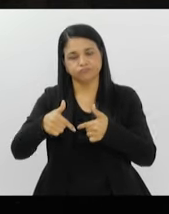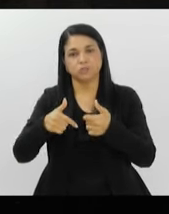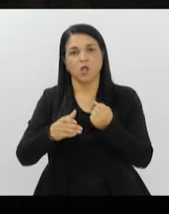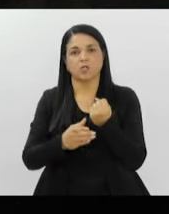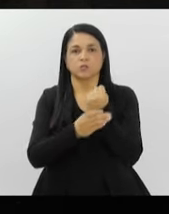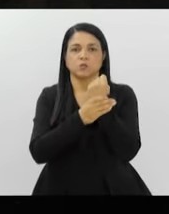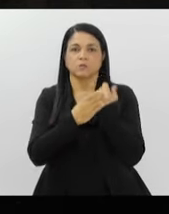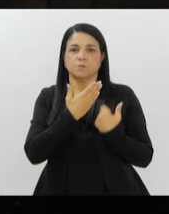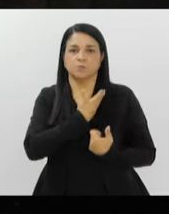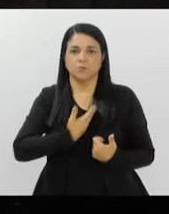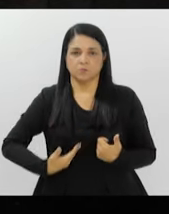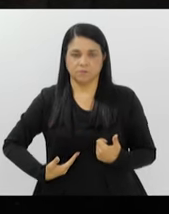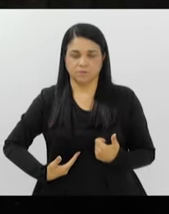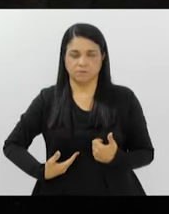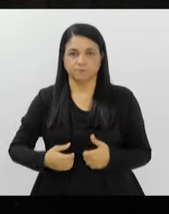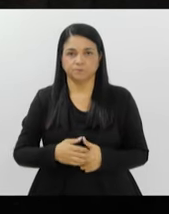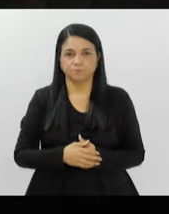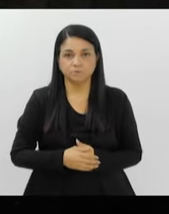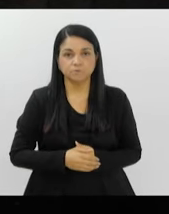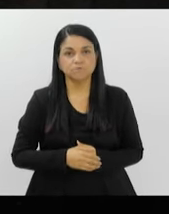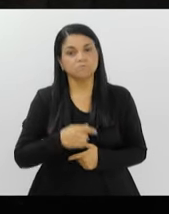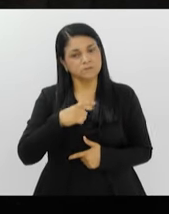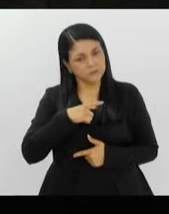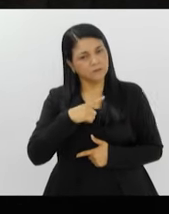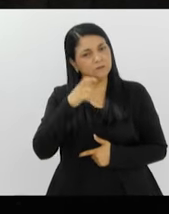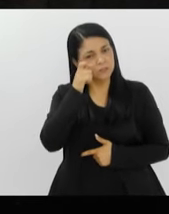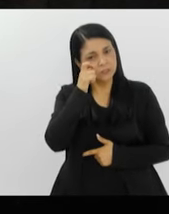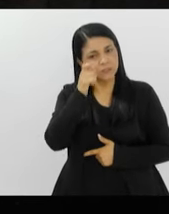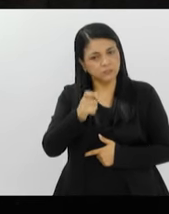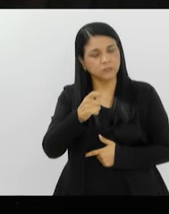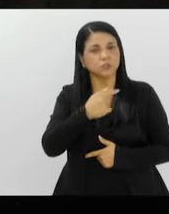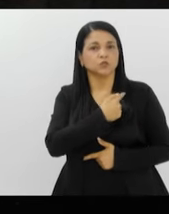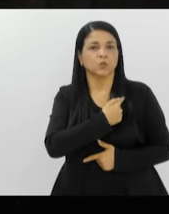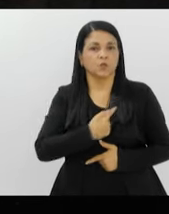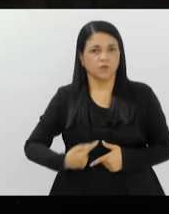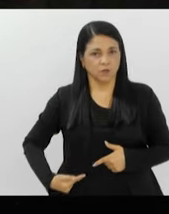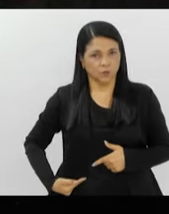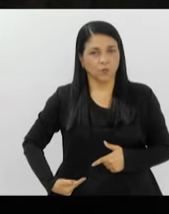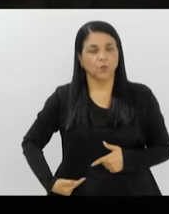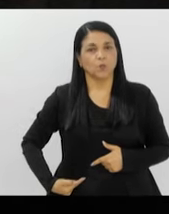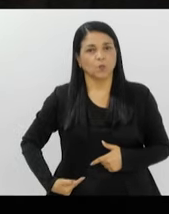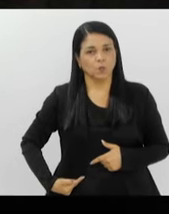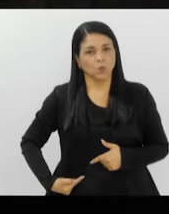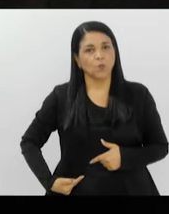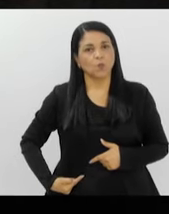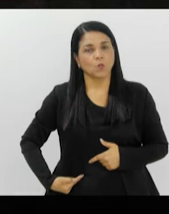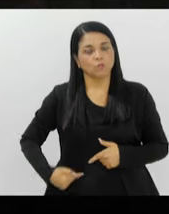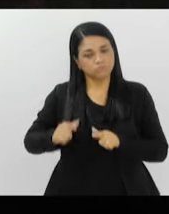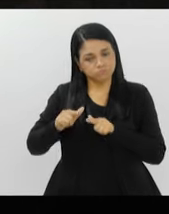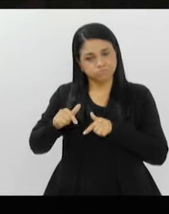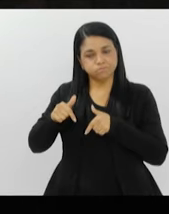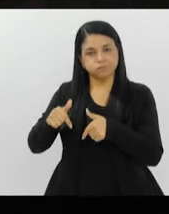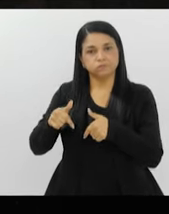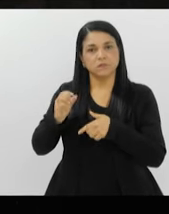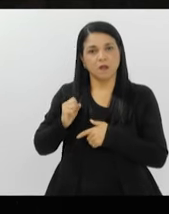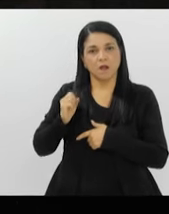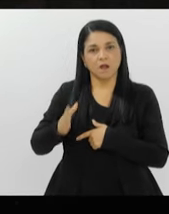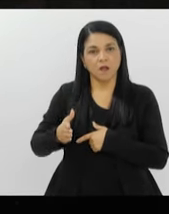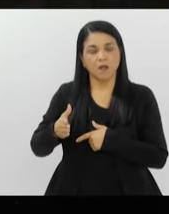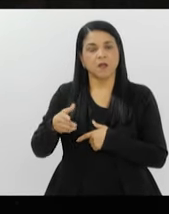e acha até interessante a postura do governador porque Acabamos de